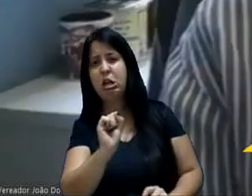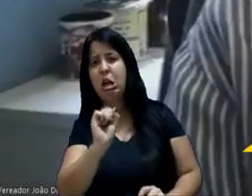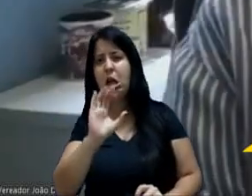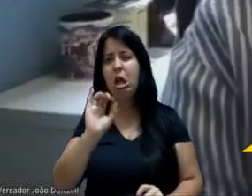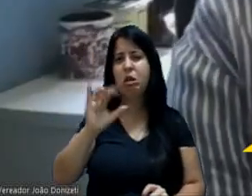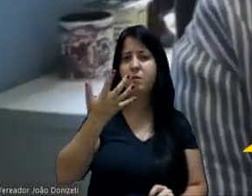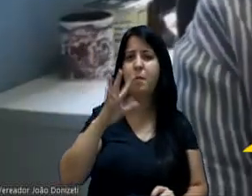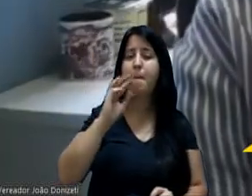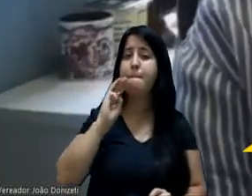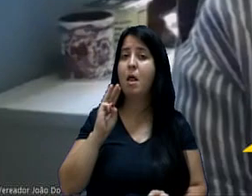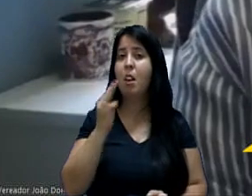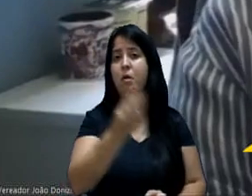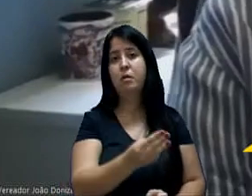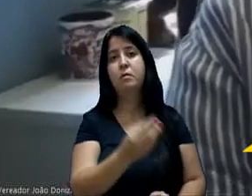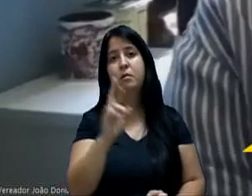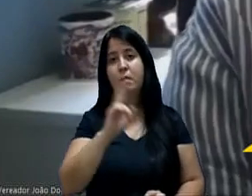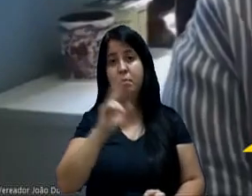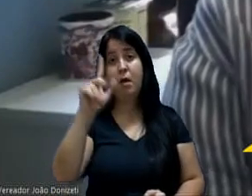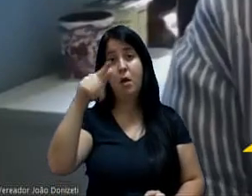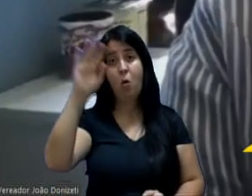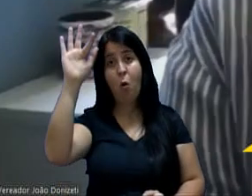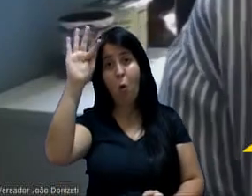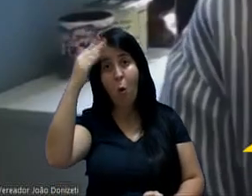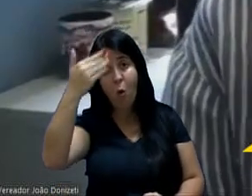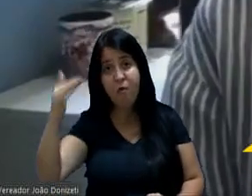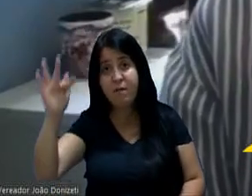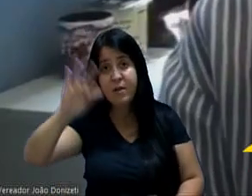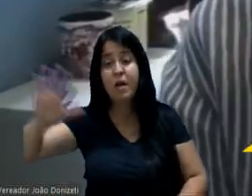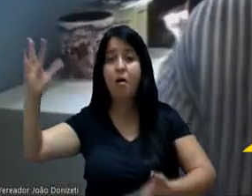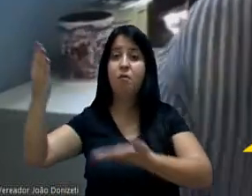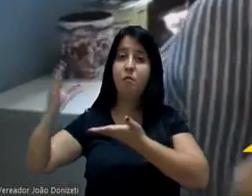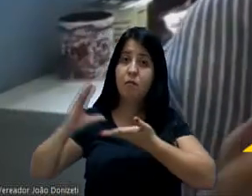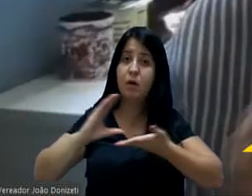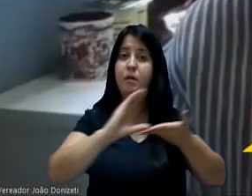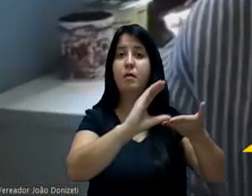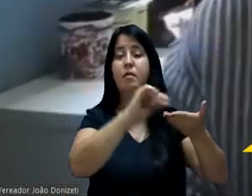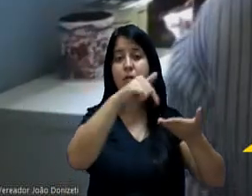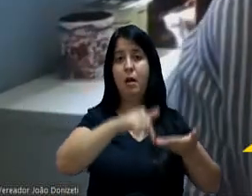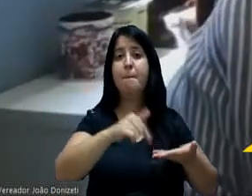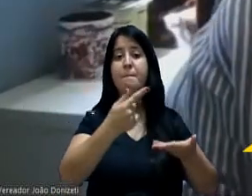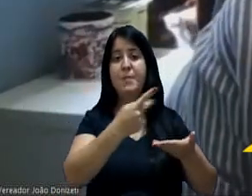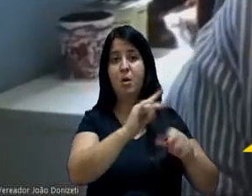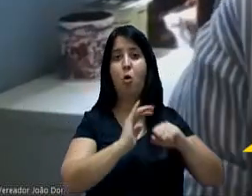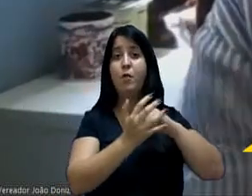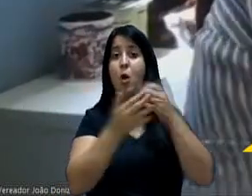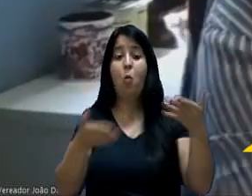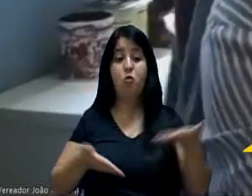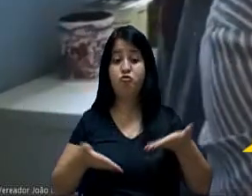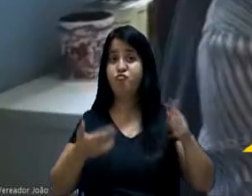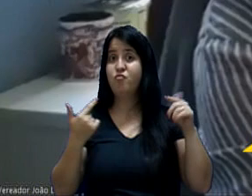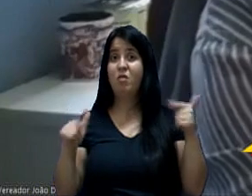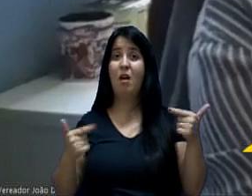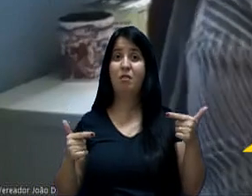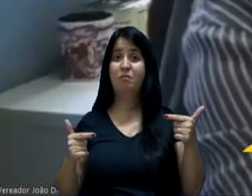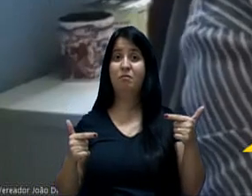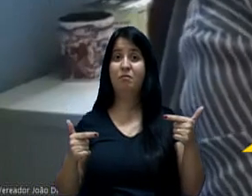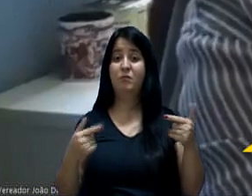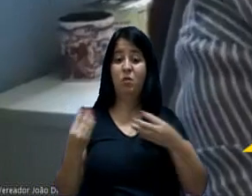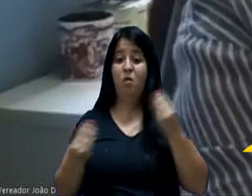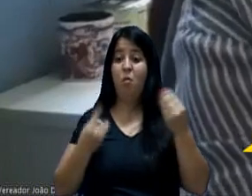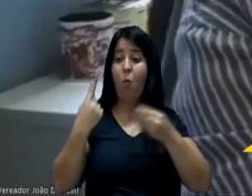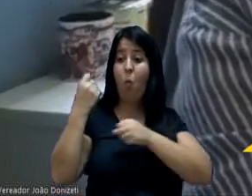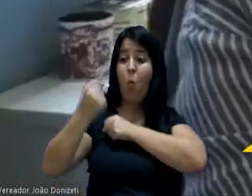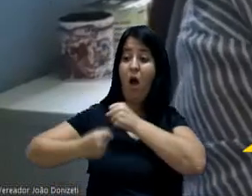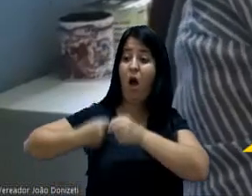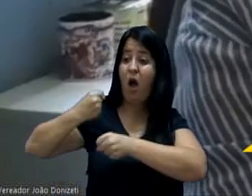80 e tantos milhões de reais que foi repassado do governo do Estado para a questão do Covid. Hoje nós não temos esses recursos e passamos um